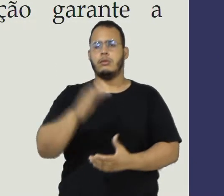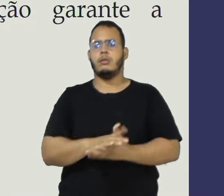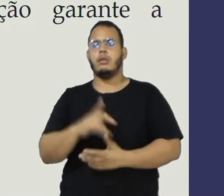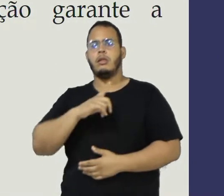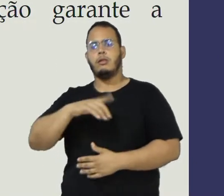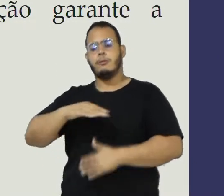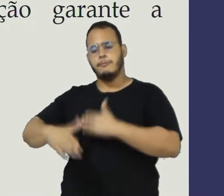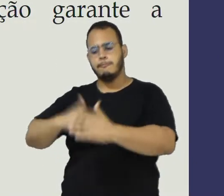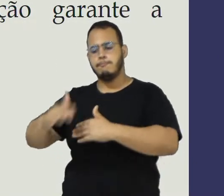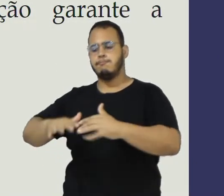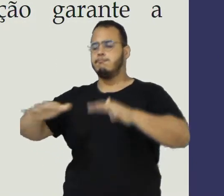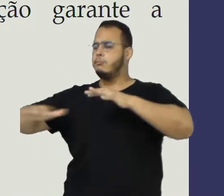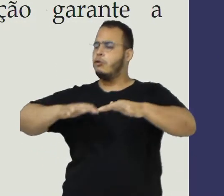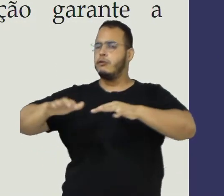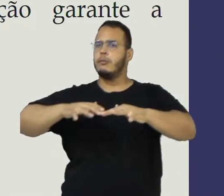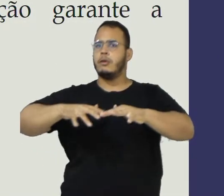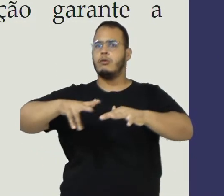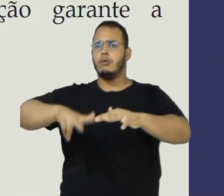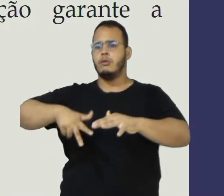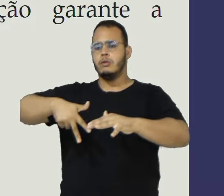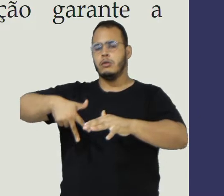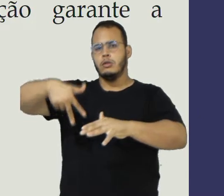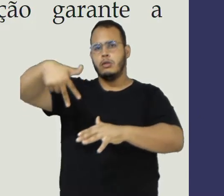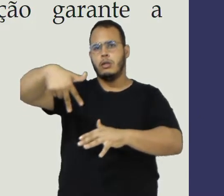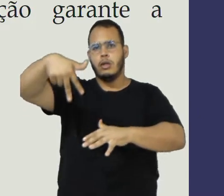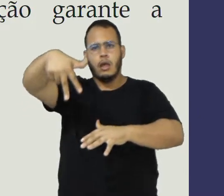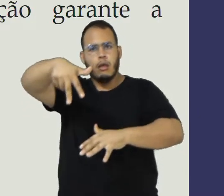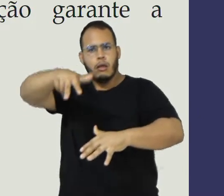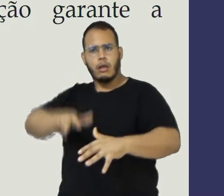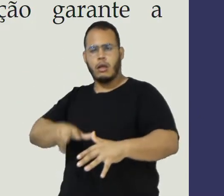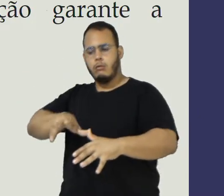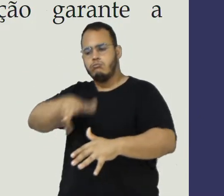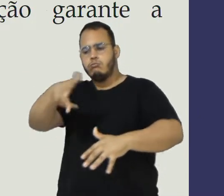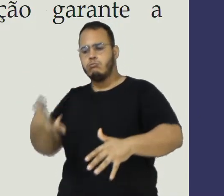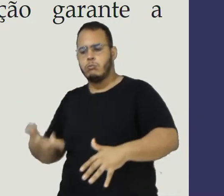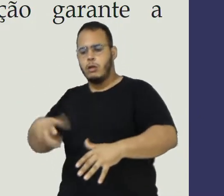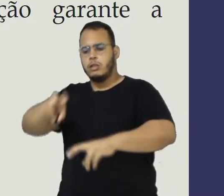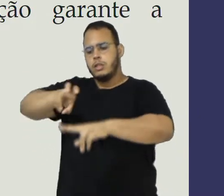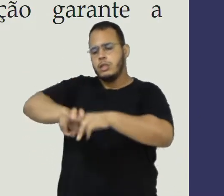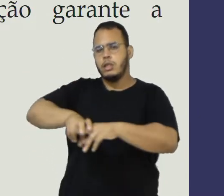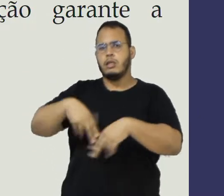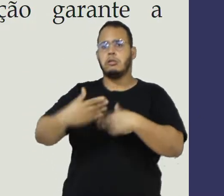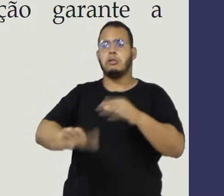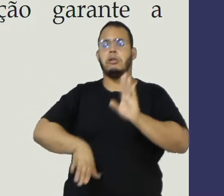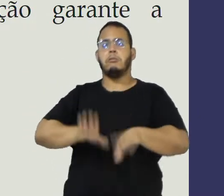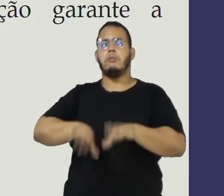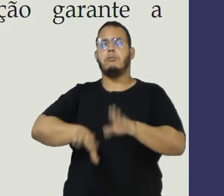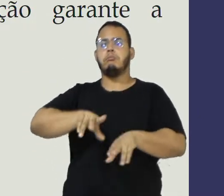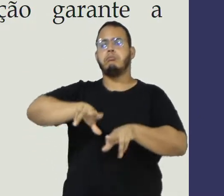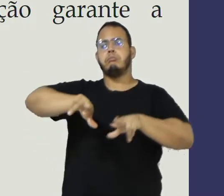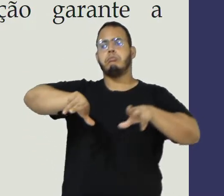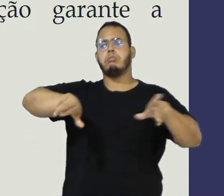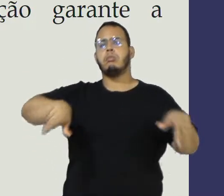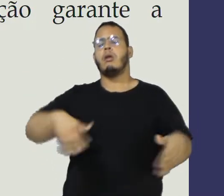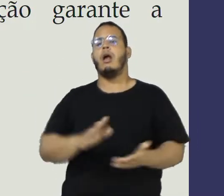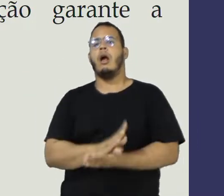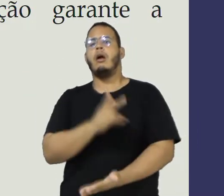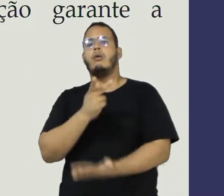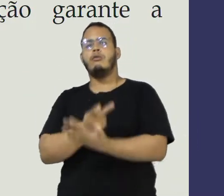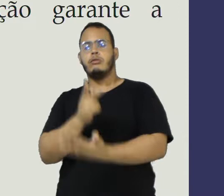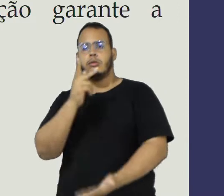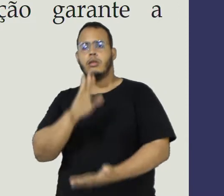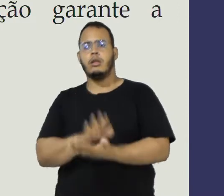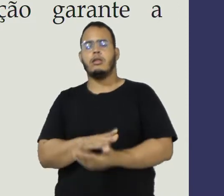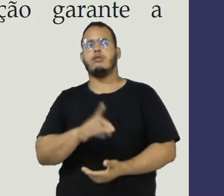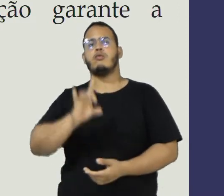nosso deslocamento. A contração desses músculos é voluntária, ou seja, acontece por meio do